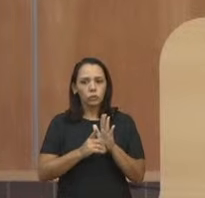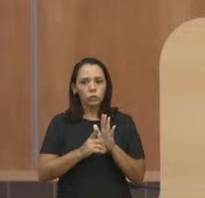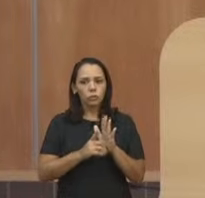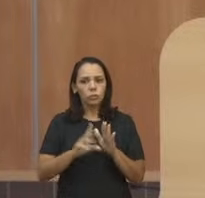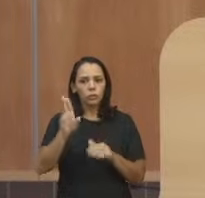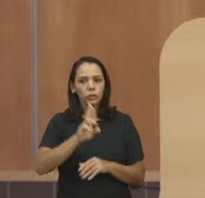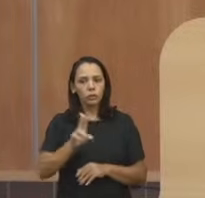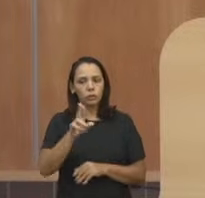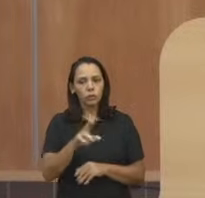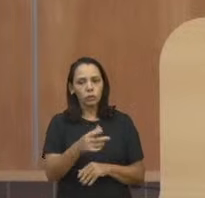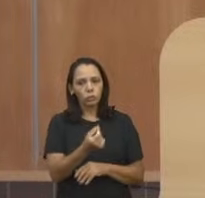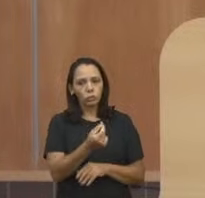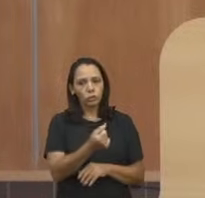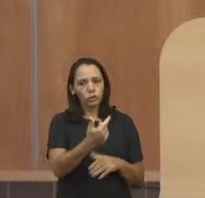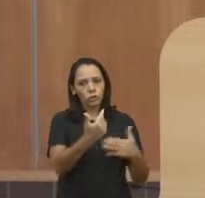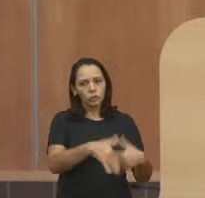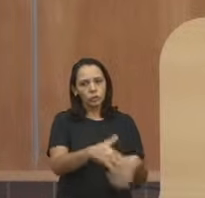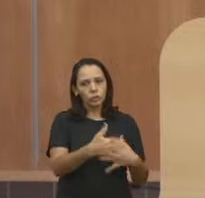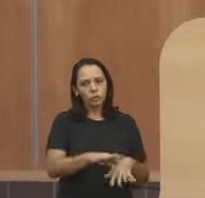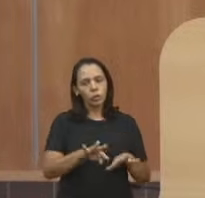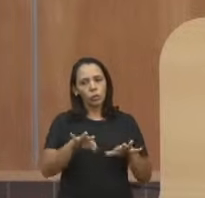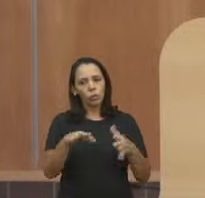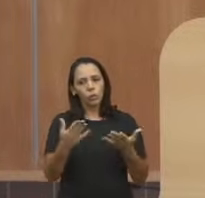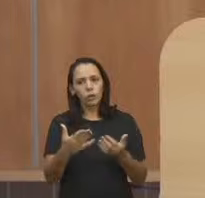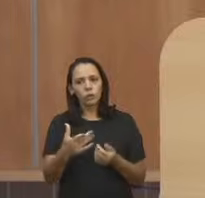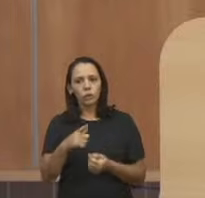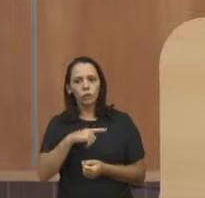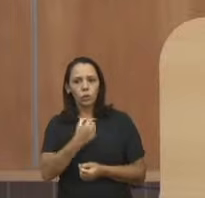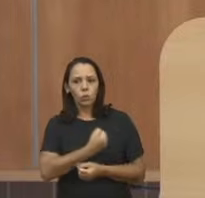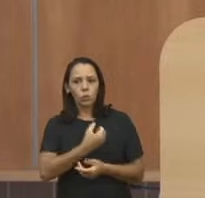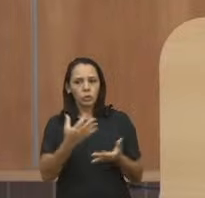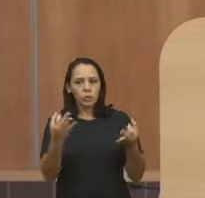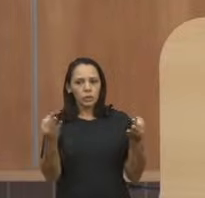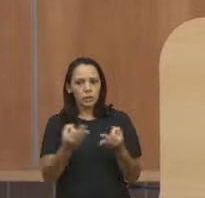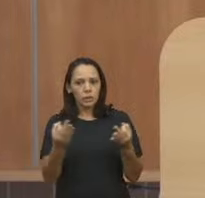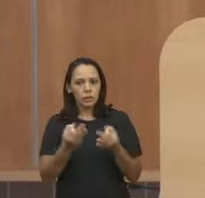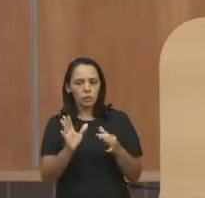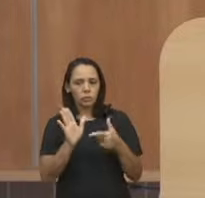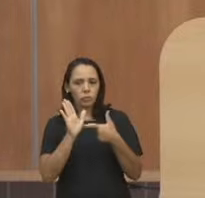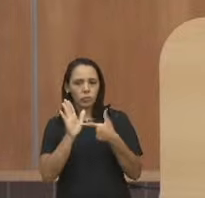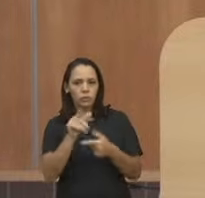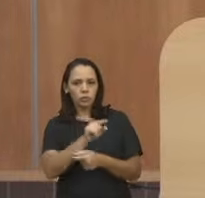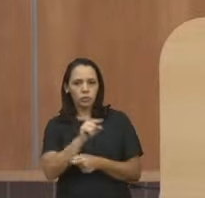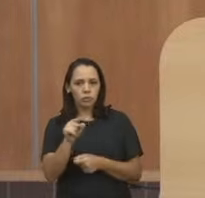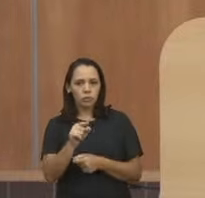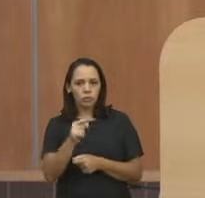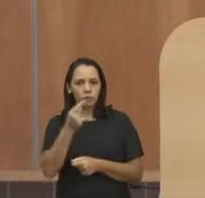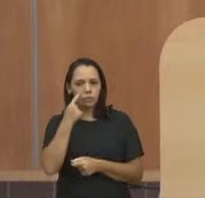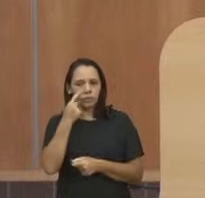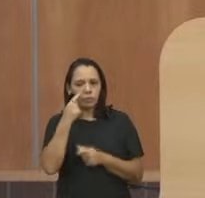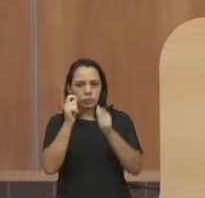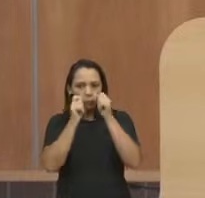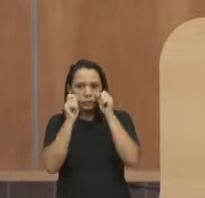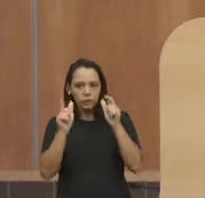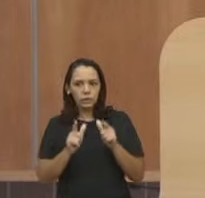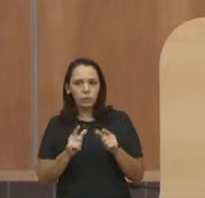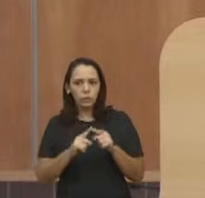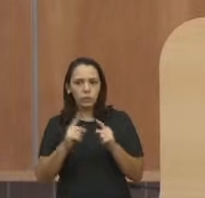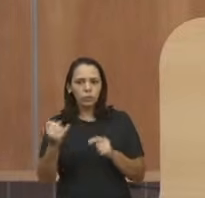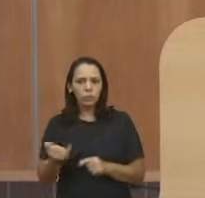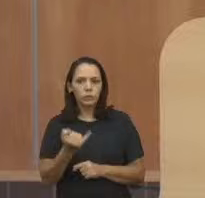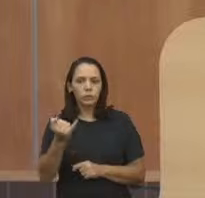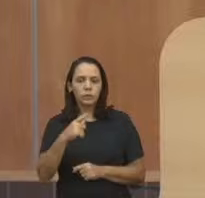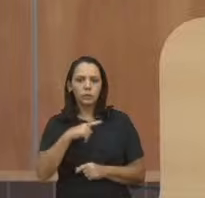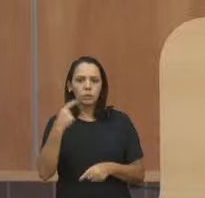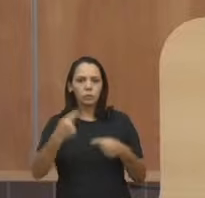longo do ano. Quando a gente tiver esse número consolidado, vai ser um prazer passar para o senhor para que a gente consiga observar isso com atenção. Mas o importante é que a gente tenha